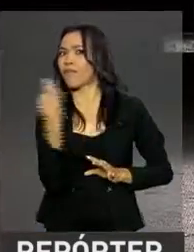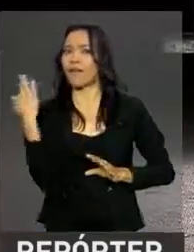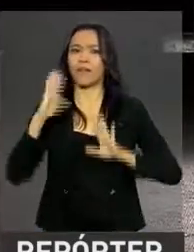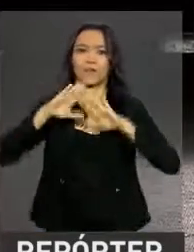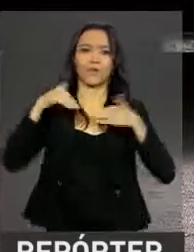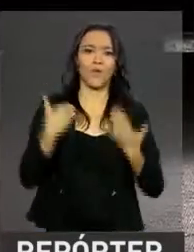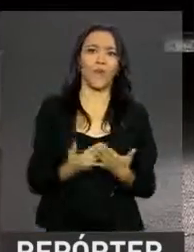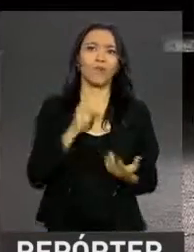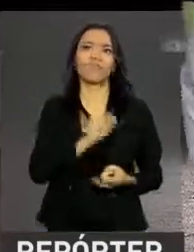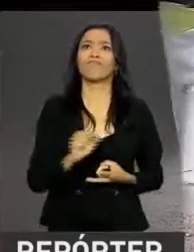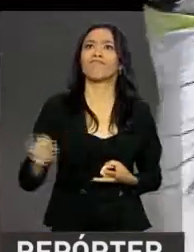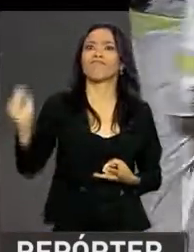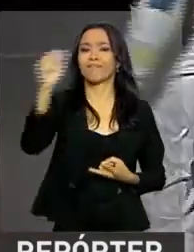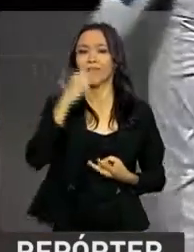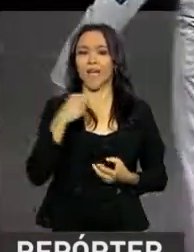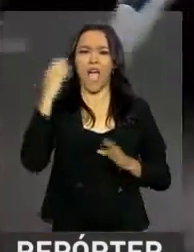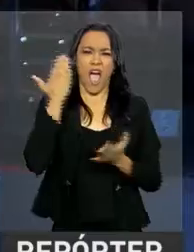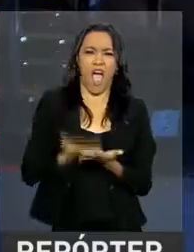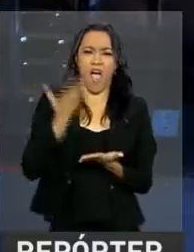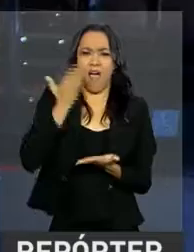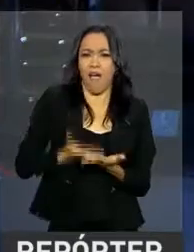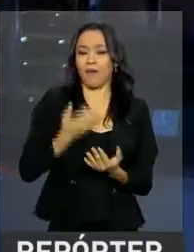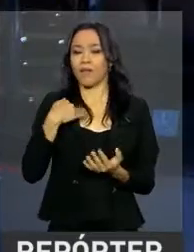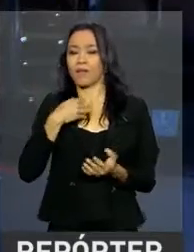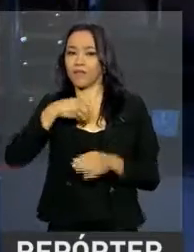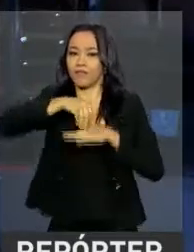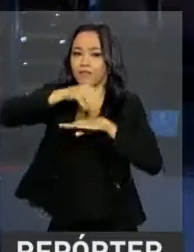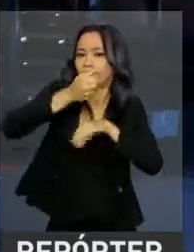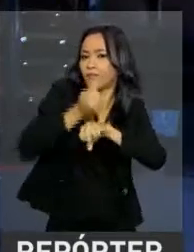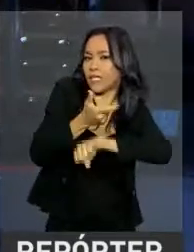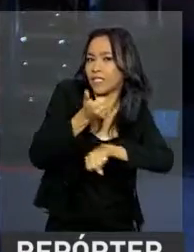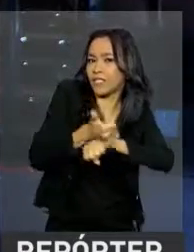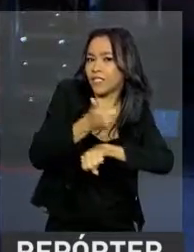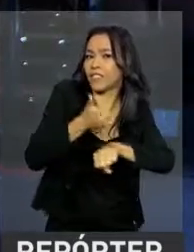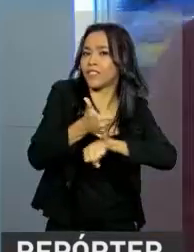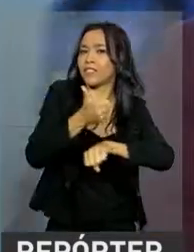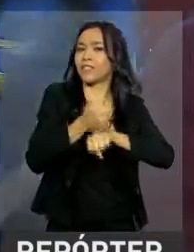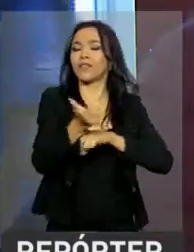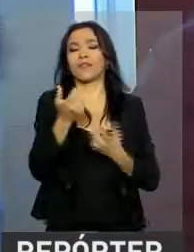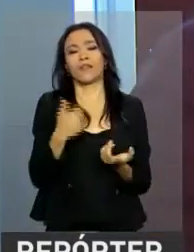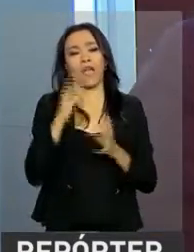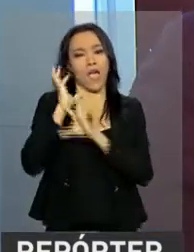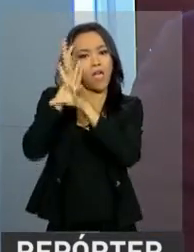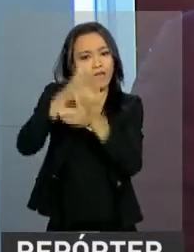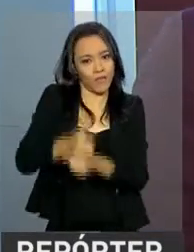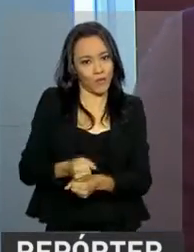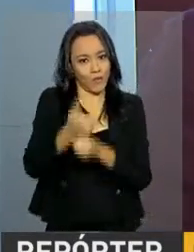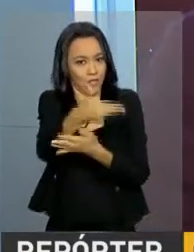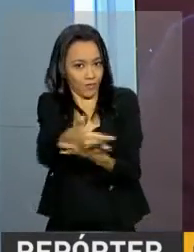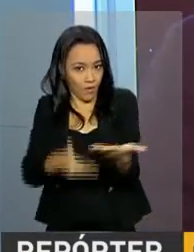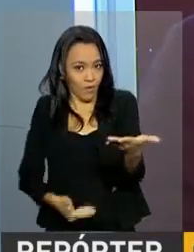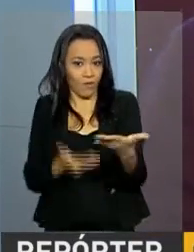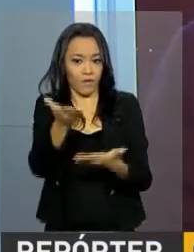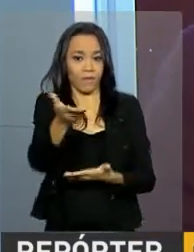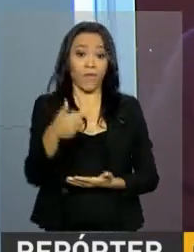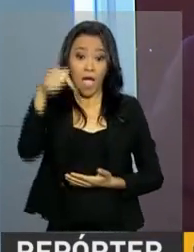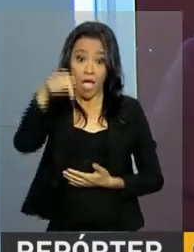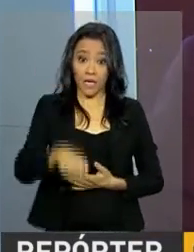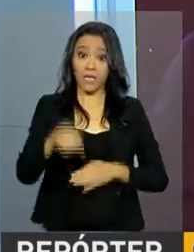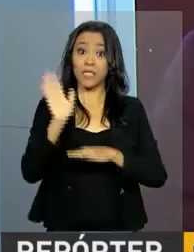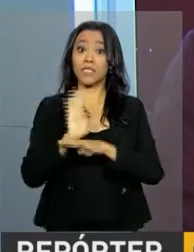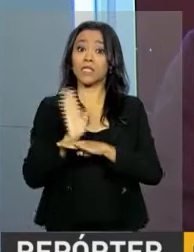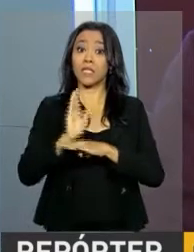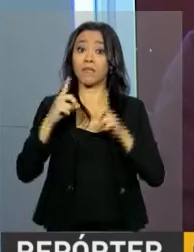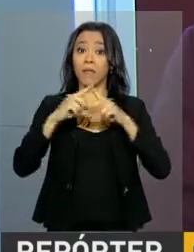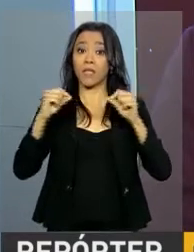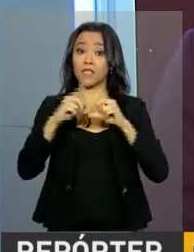escolas investem em aulões de dicas, revisões e simulados. Aqui neste cinema em Brasília, os estudantes